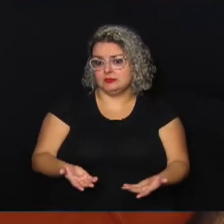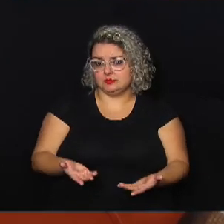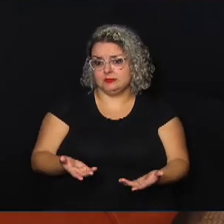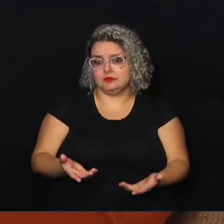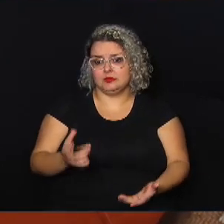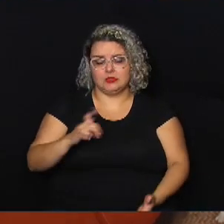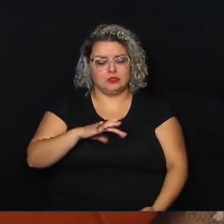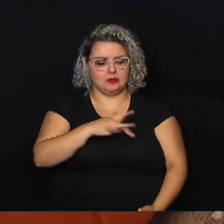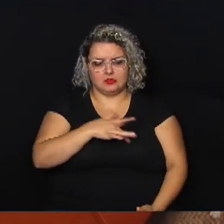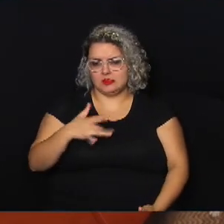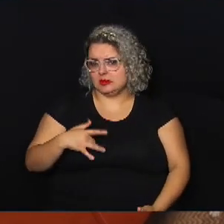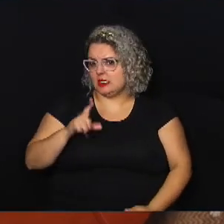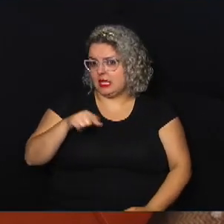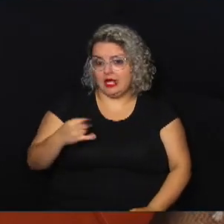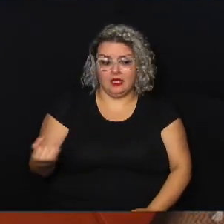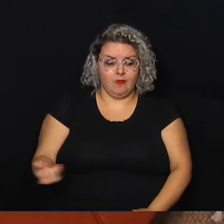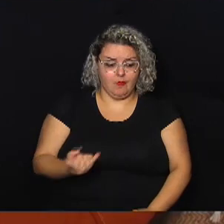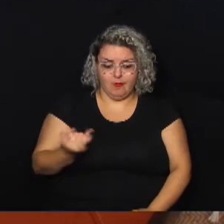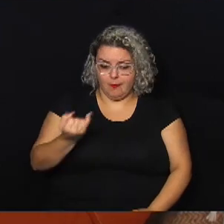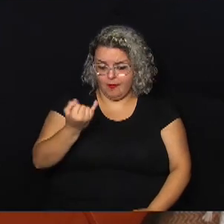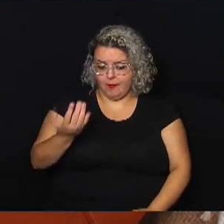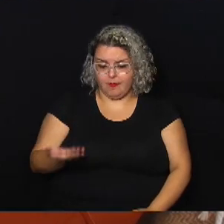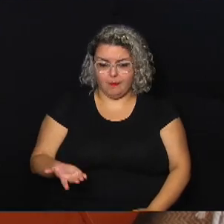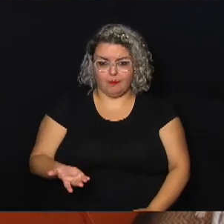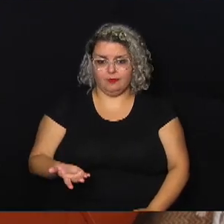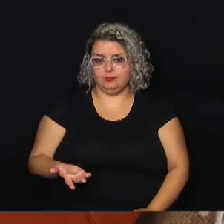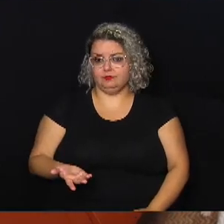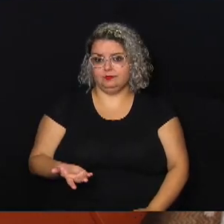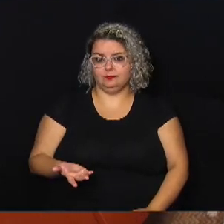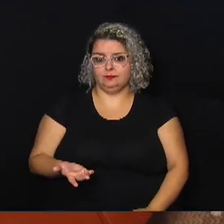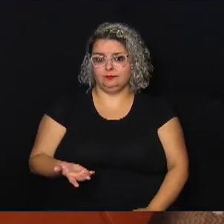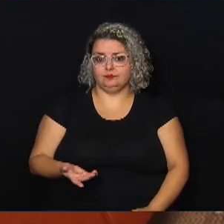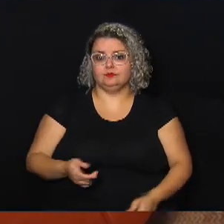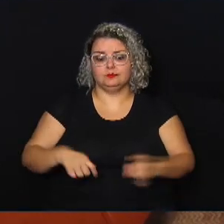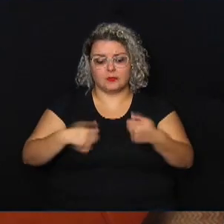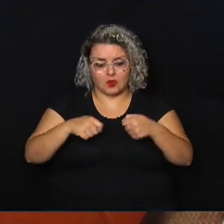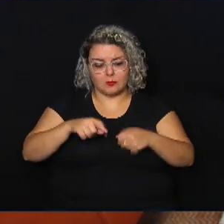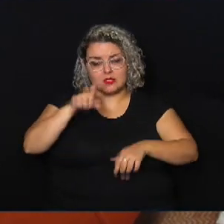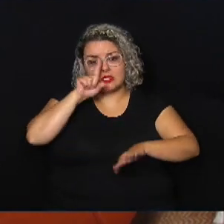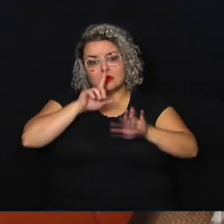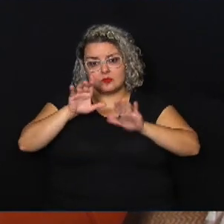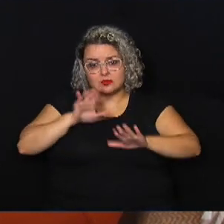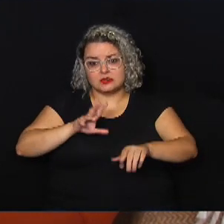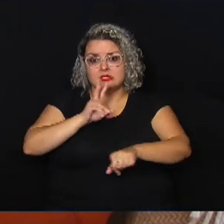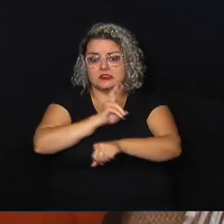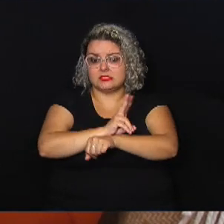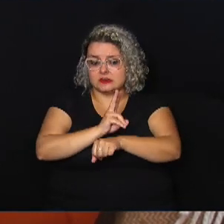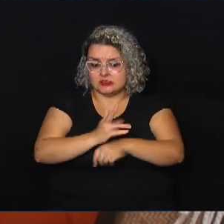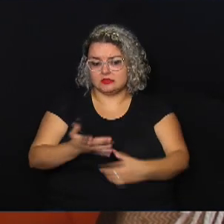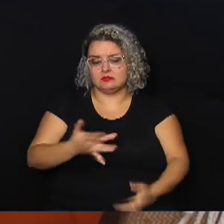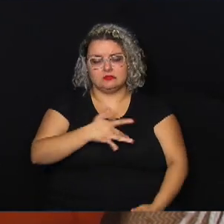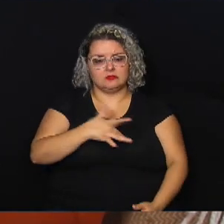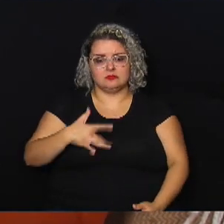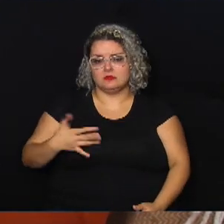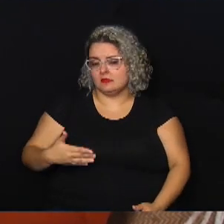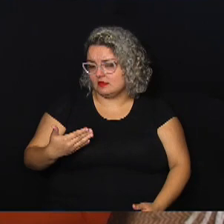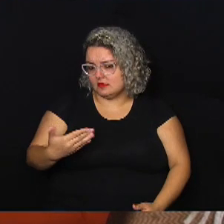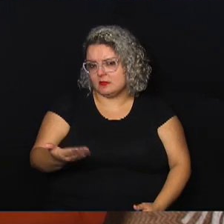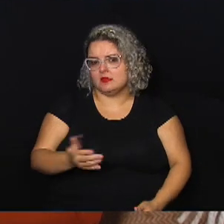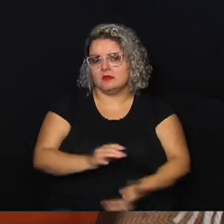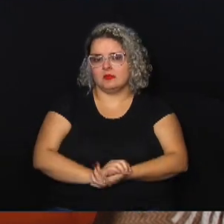é essencial, né? A pessoa não tem total controle sobre o corpo, então tem que cuidar da saúde e assim por diante.